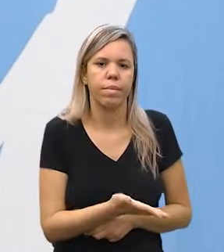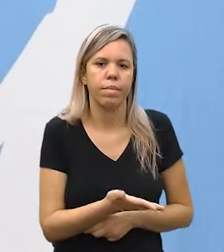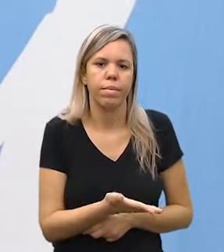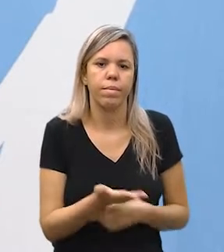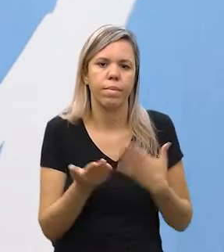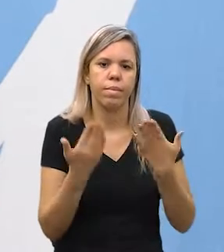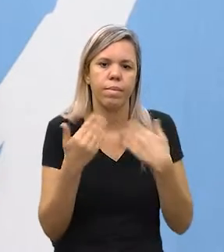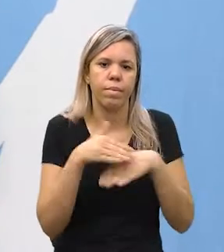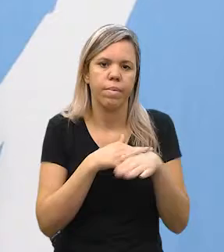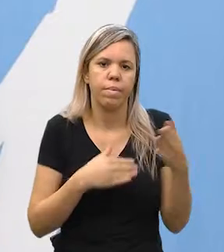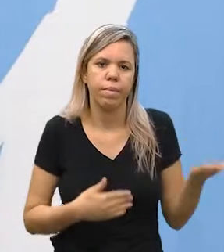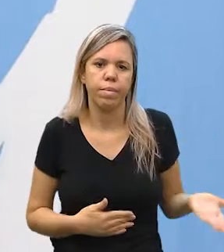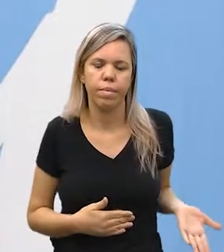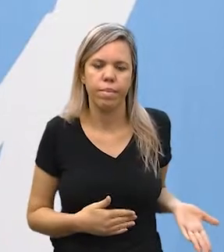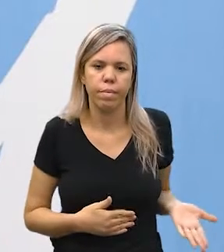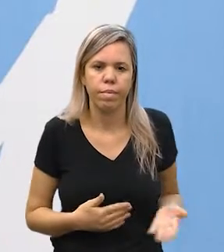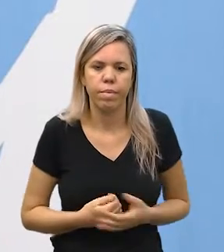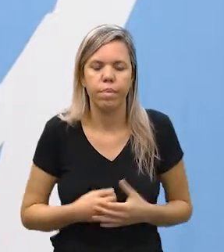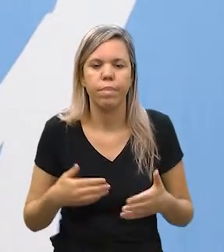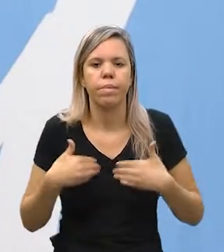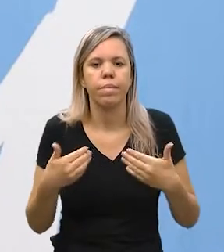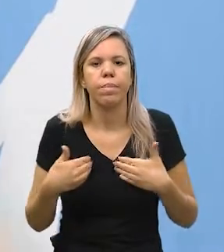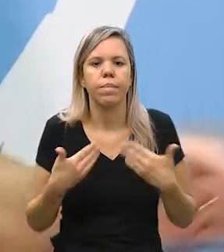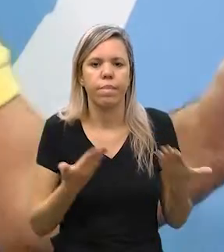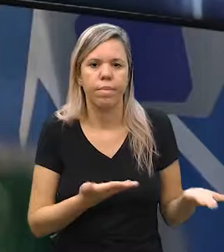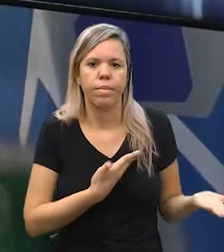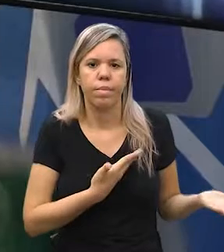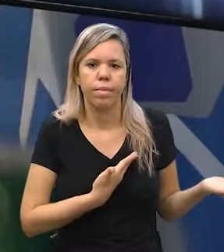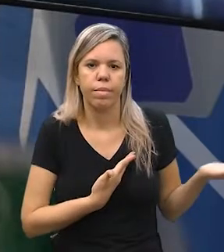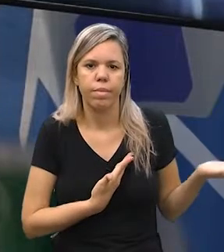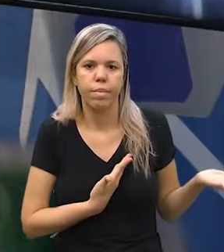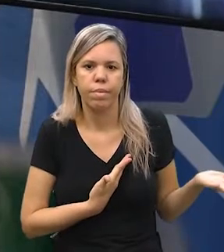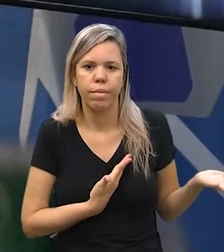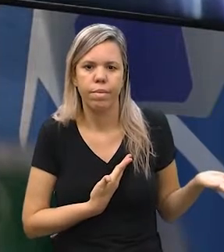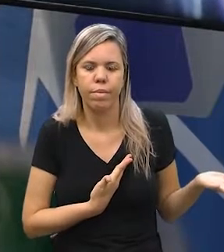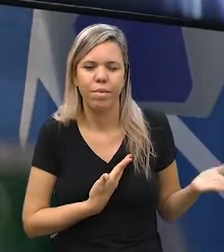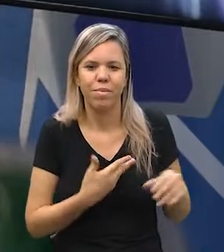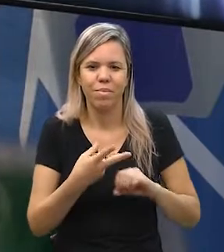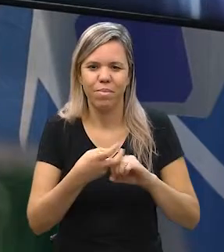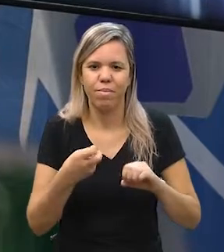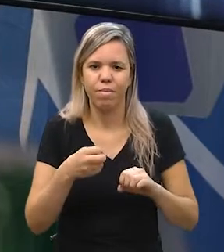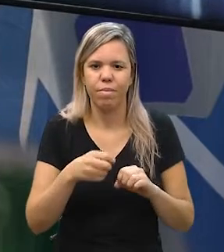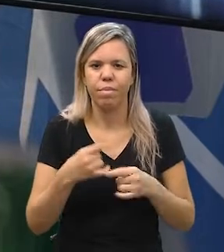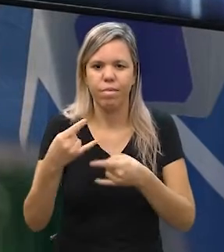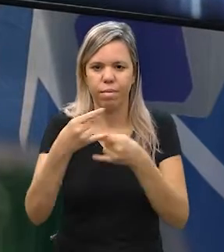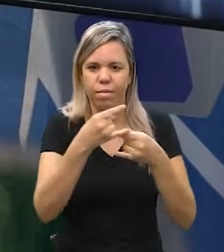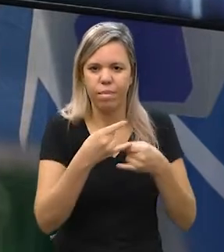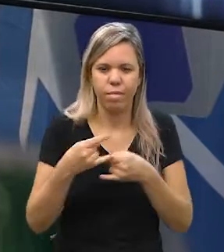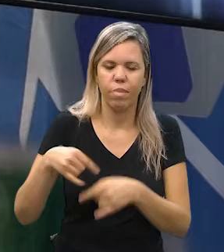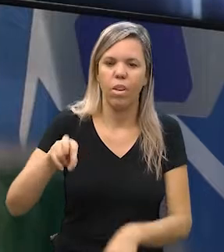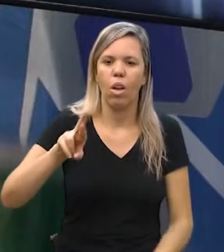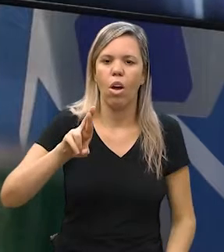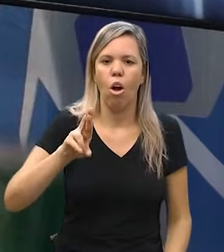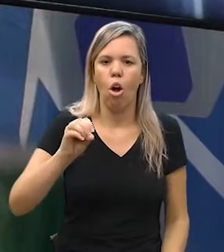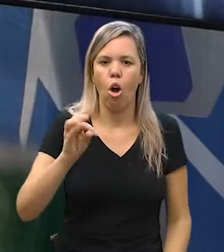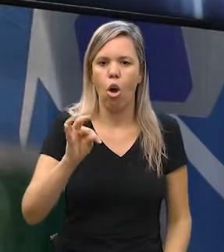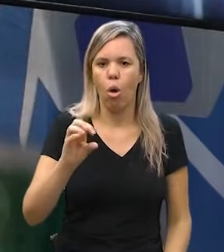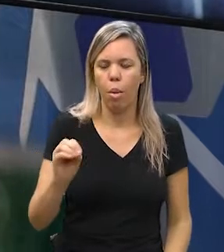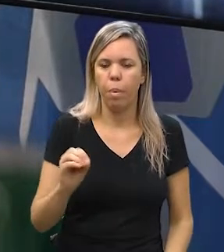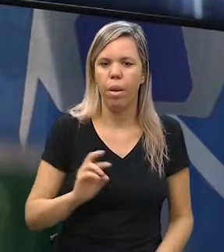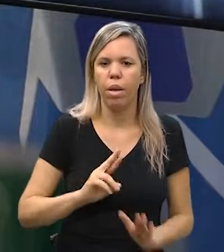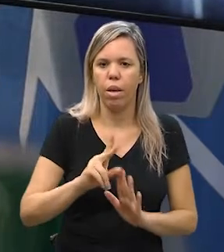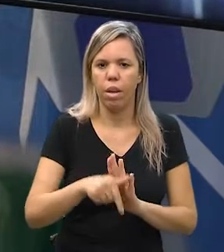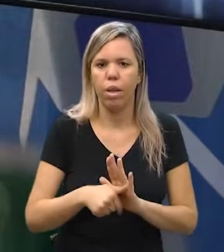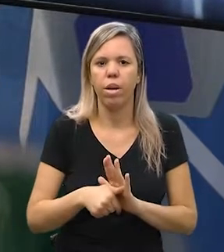nosso bate-papo. E dessa vez eu tenho a alegria de receber um amigo aqui via aplicativo Zoom, o Roberto Cardinale, parceiro de